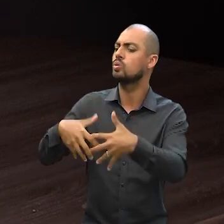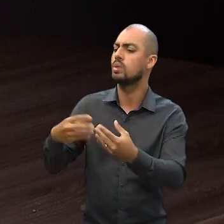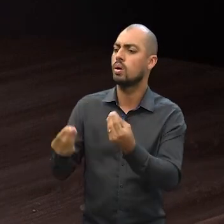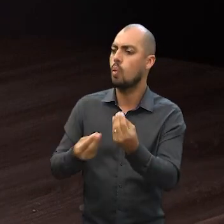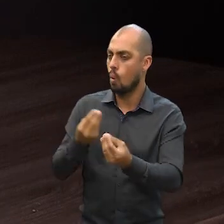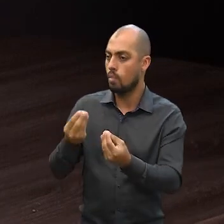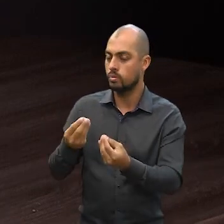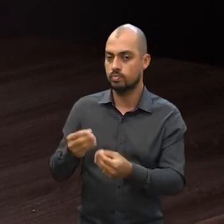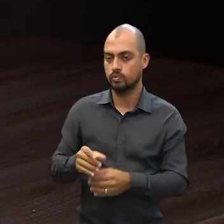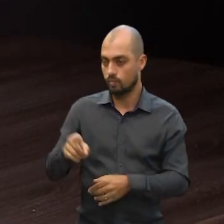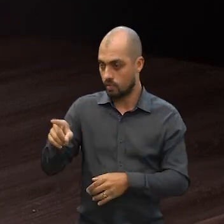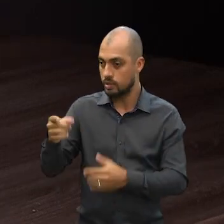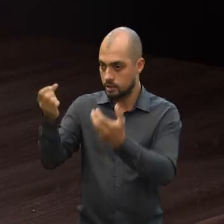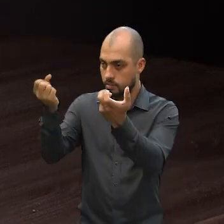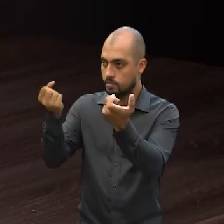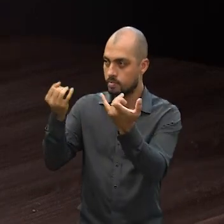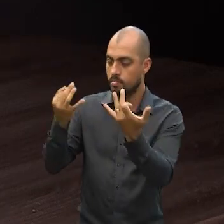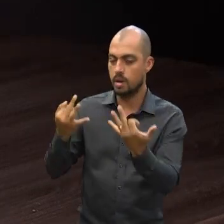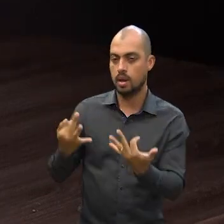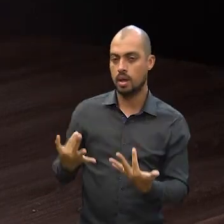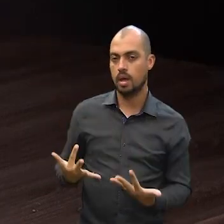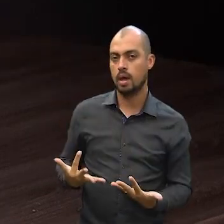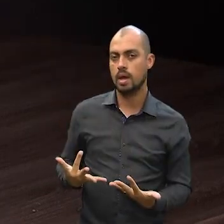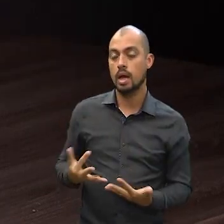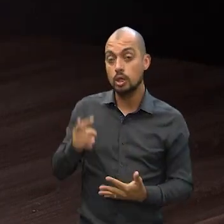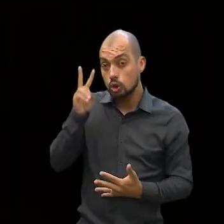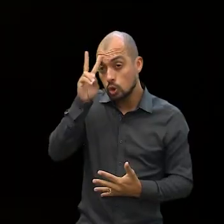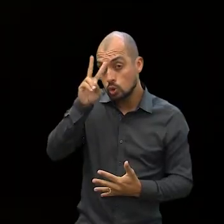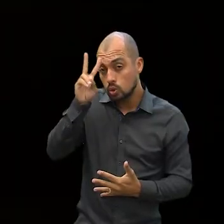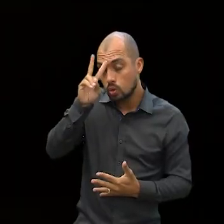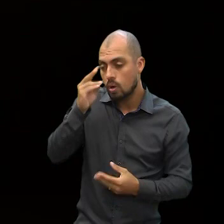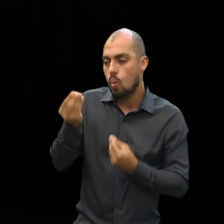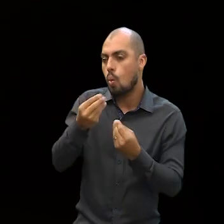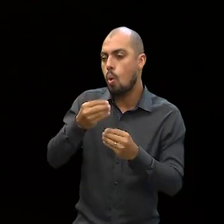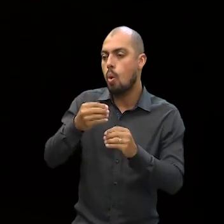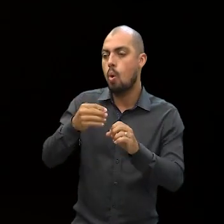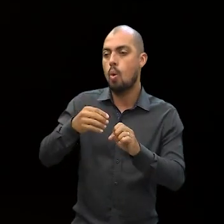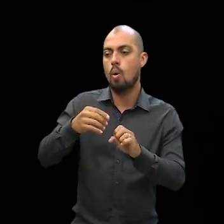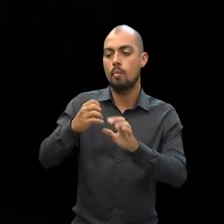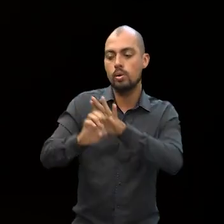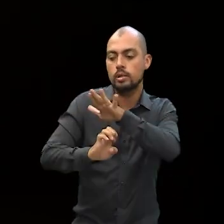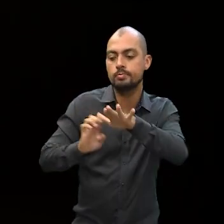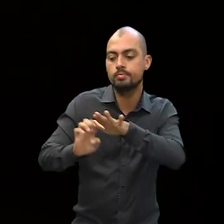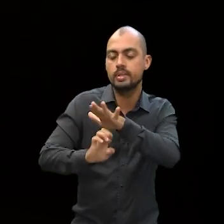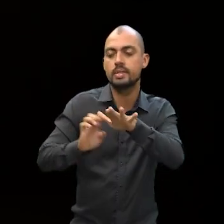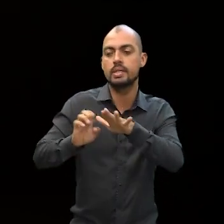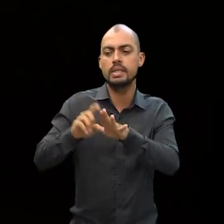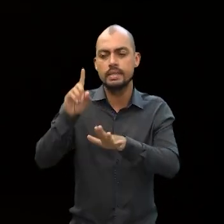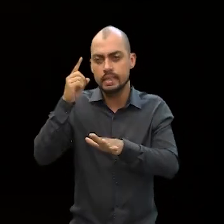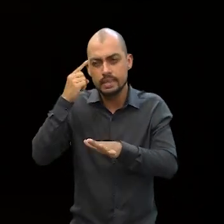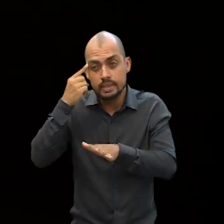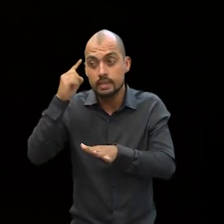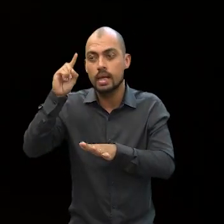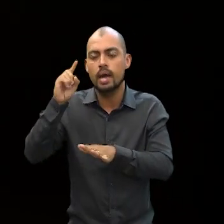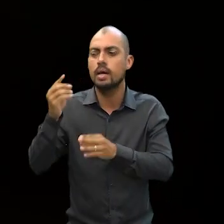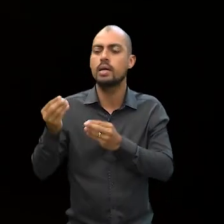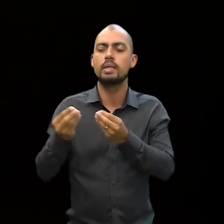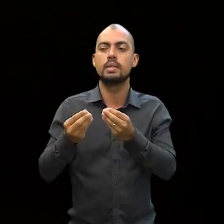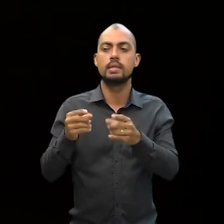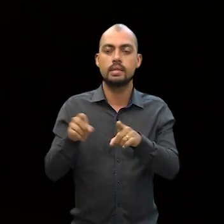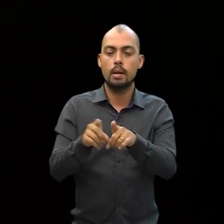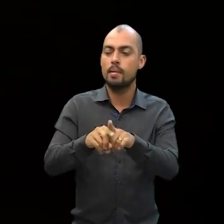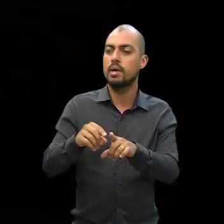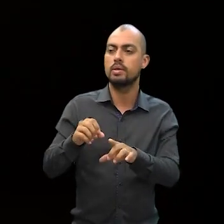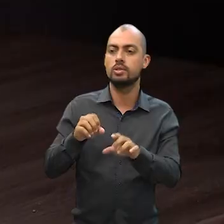funciona? Agora sim, você vai contar para a gente a história da sua empresa, por que essa ideia e qual é hoje